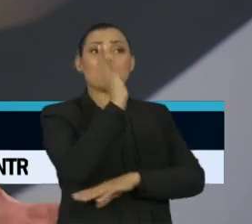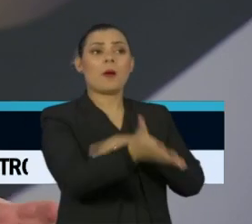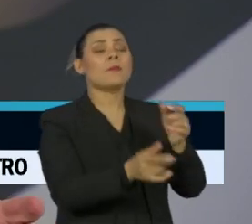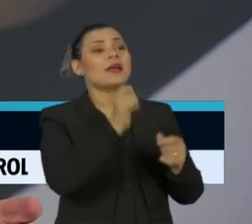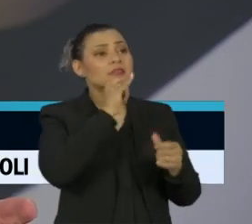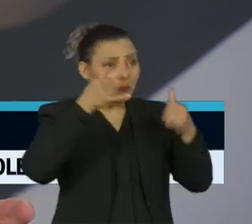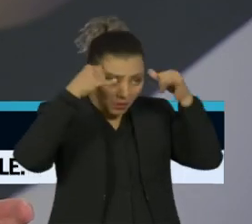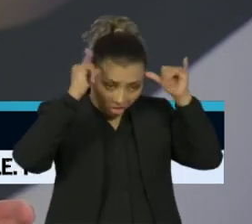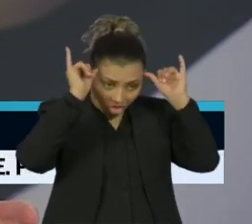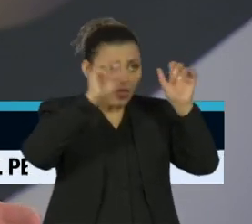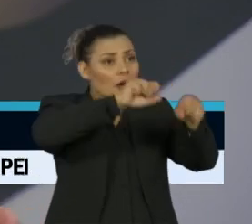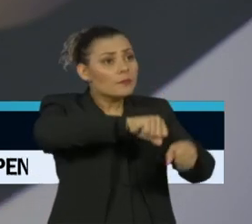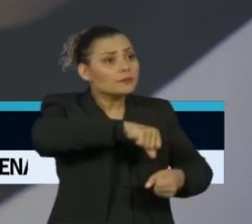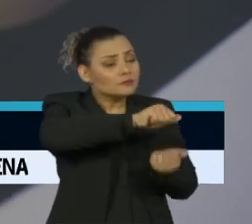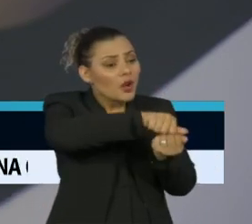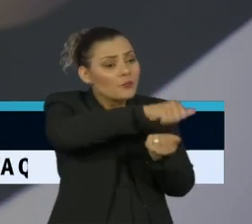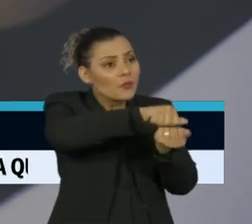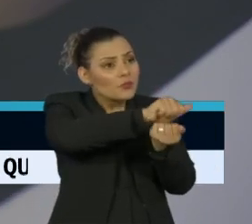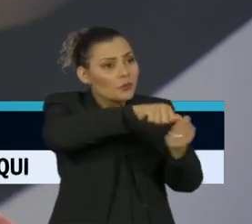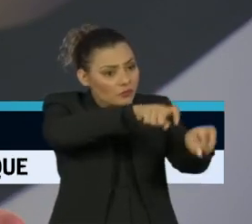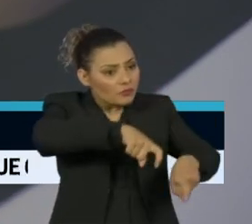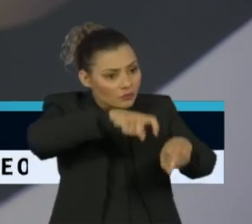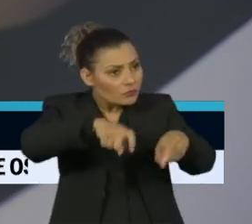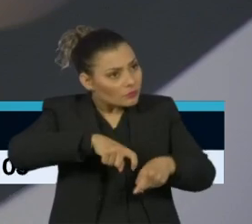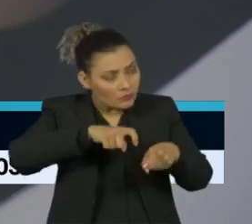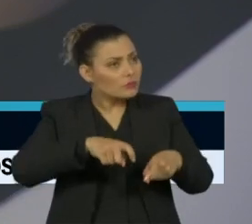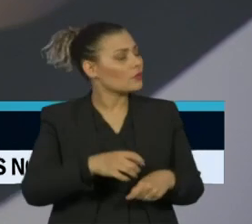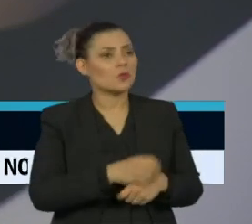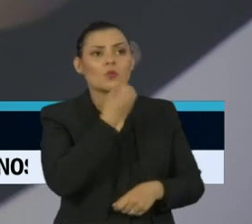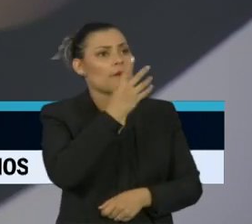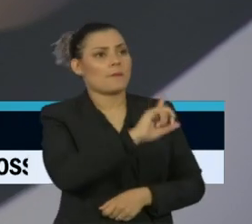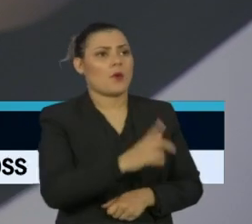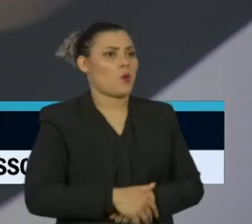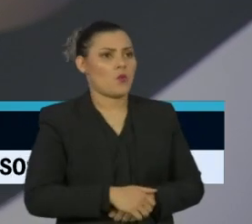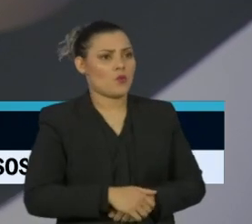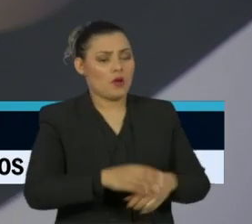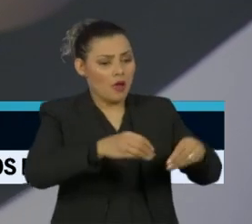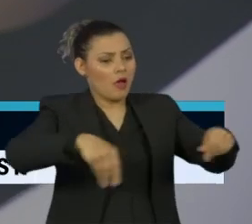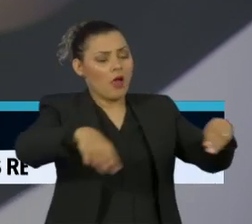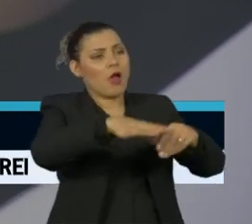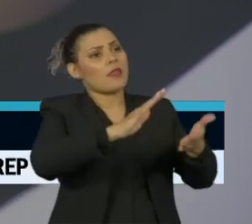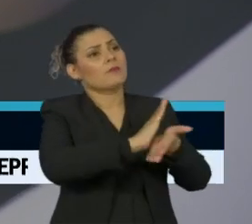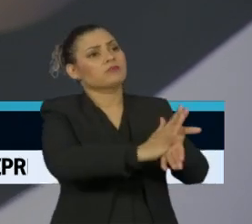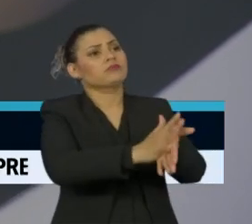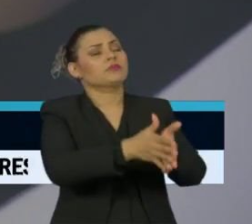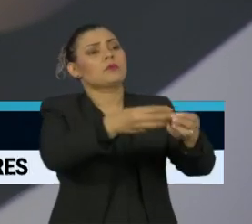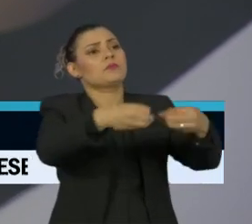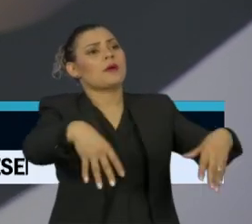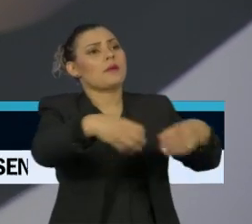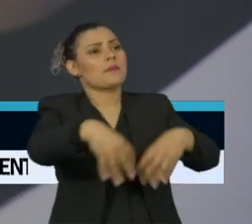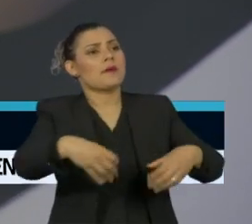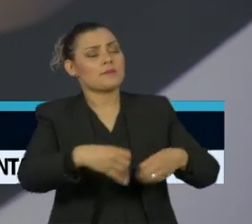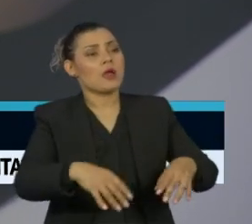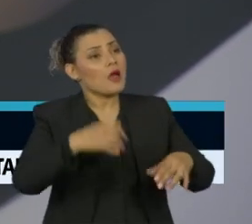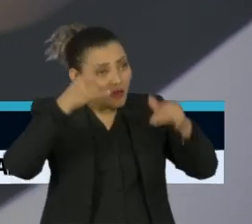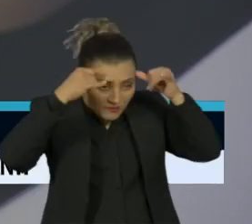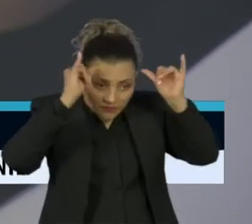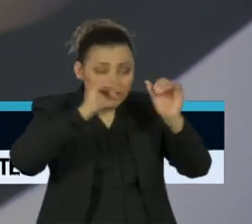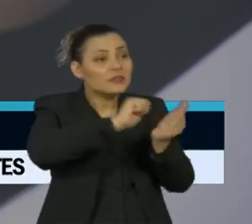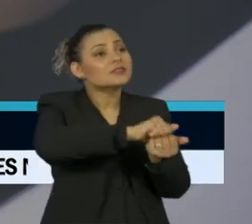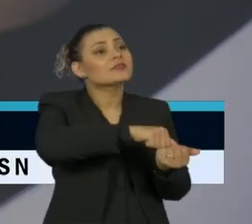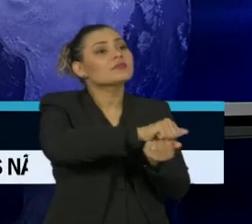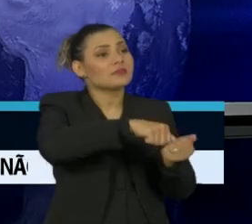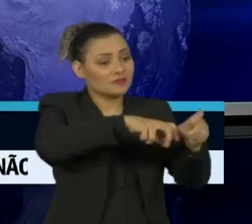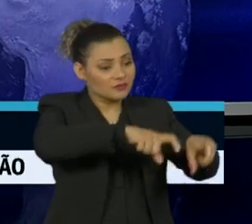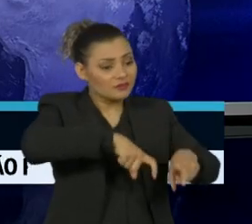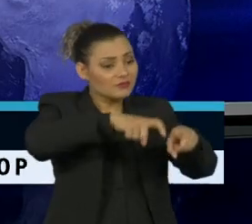coloca boi por exemplo como é você não dá para o riqueza para o local porque isso é uma o fazendeiro às vezes na faria